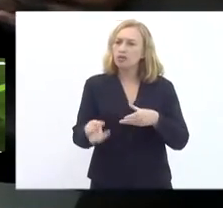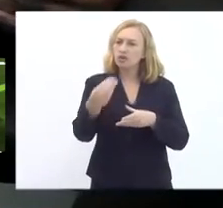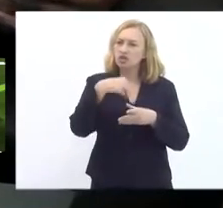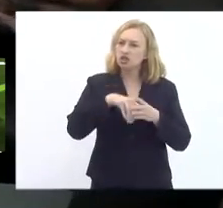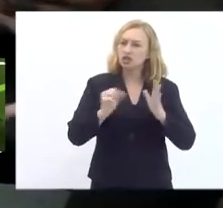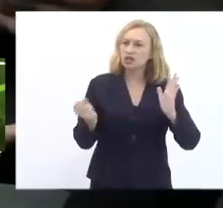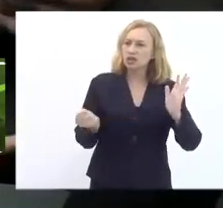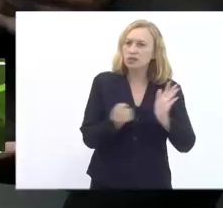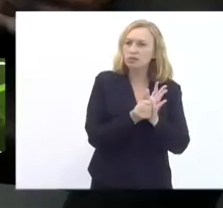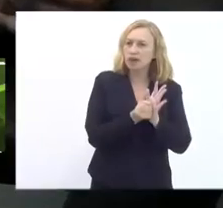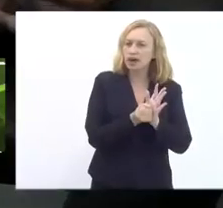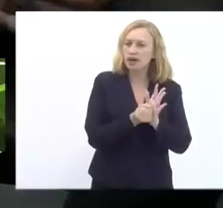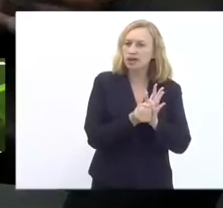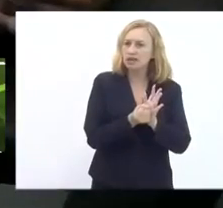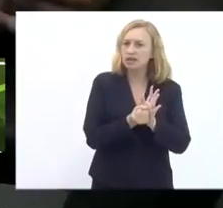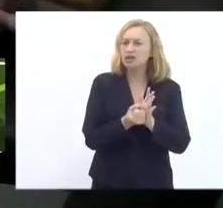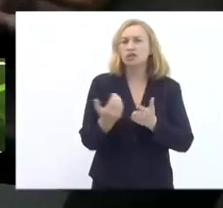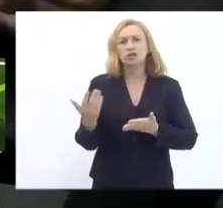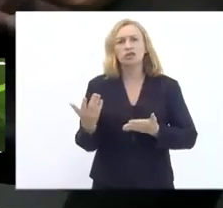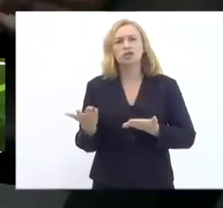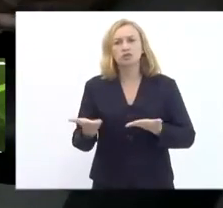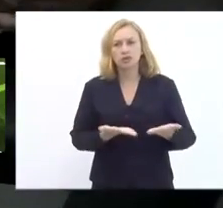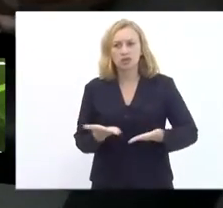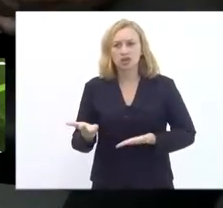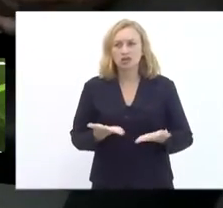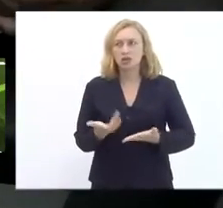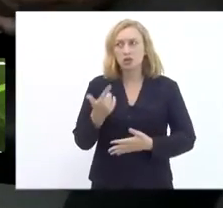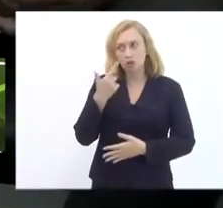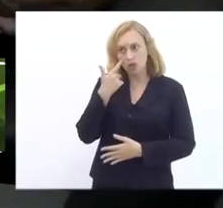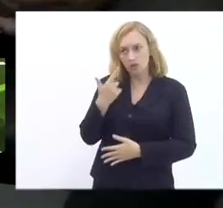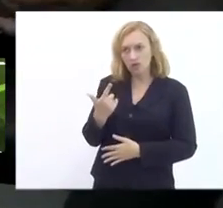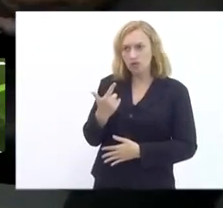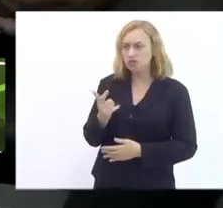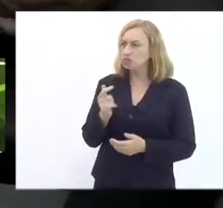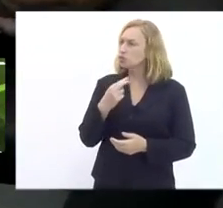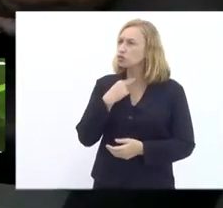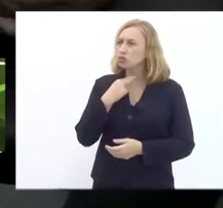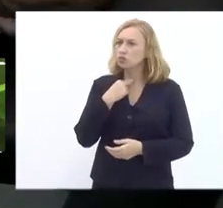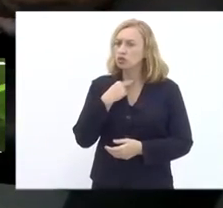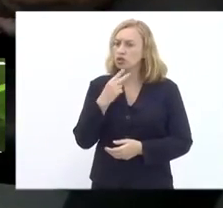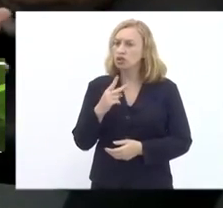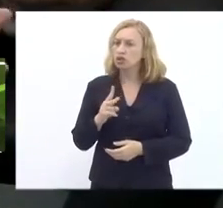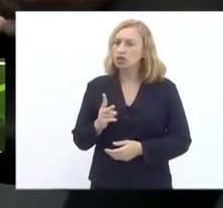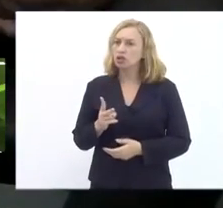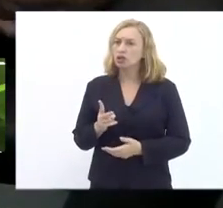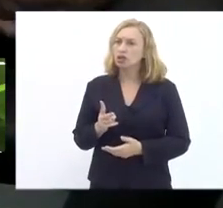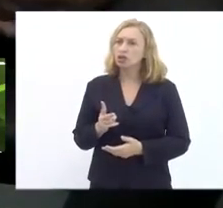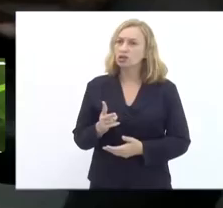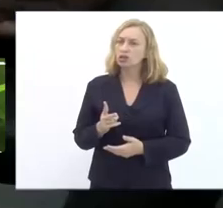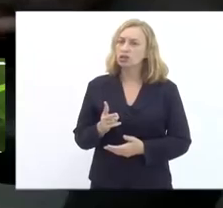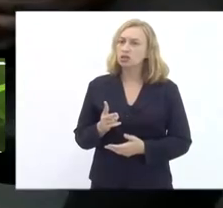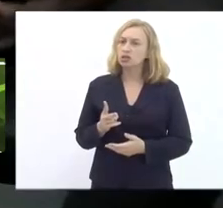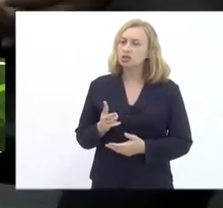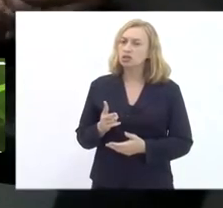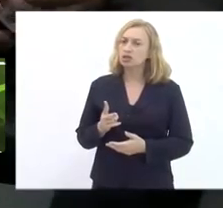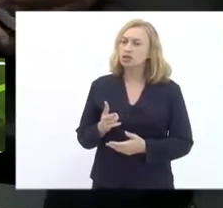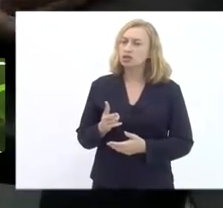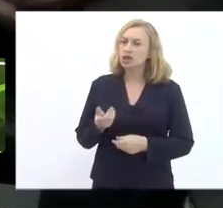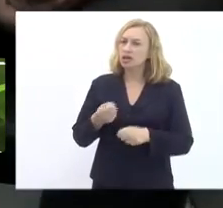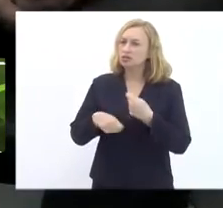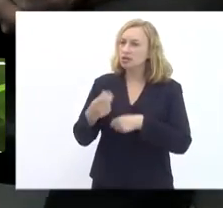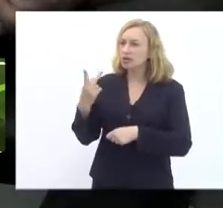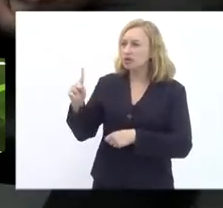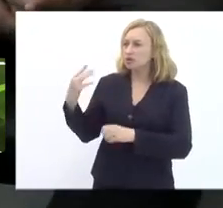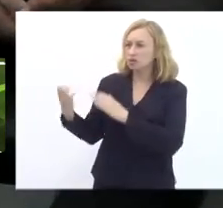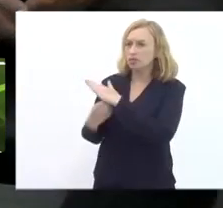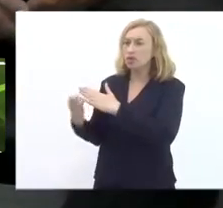diretamente na prestação de serviço. Situações que, ao que me pareceu, não poderiam ser contidas pela sua empresa. Então, acho que o senhor está tendo